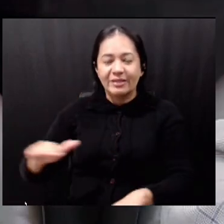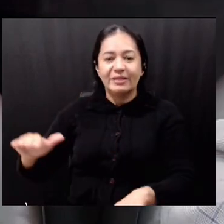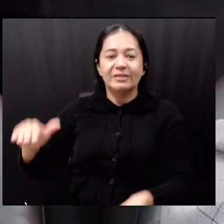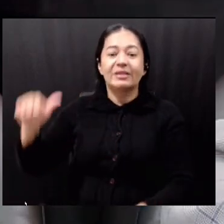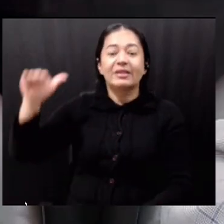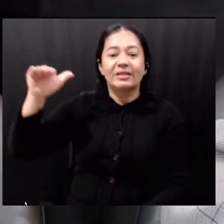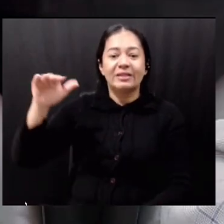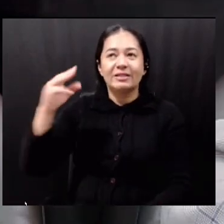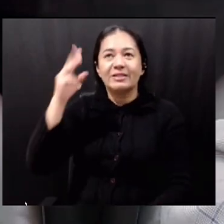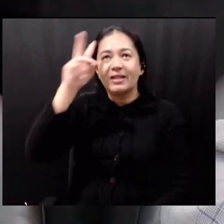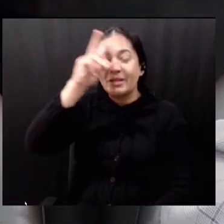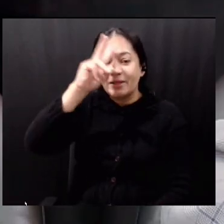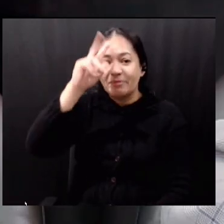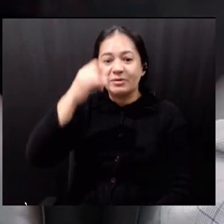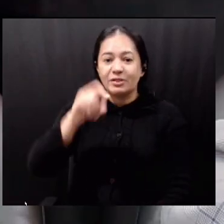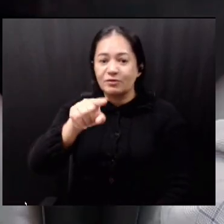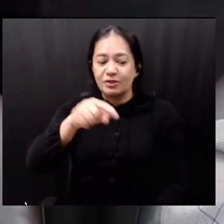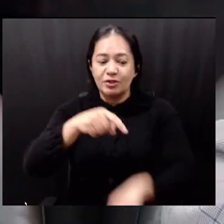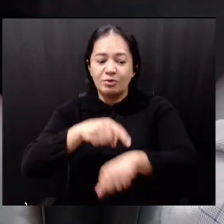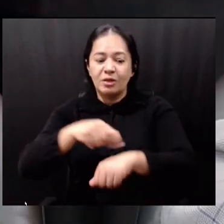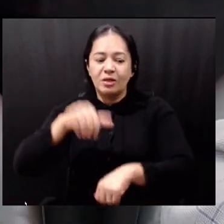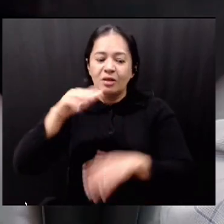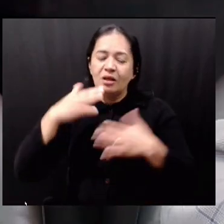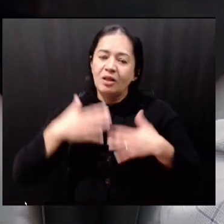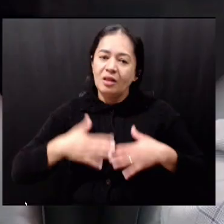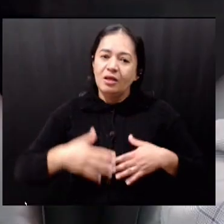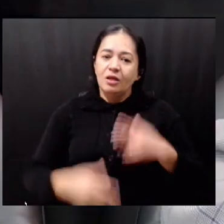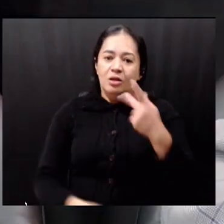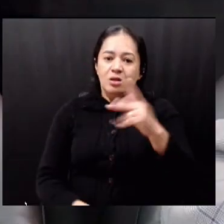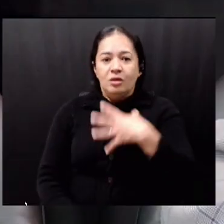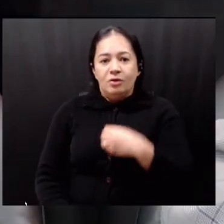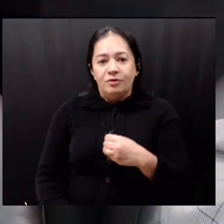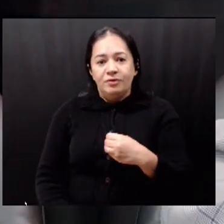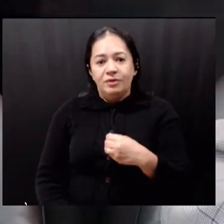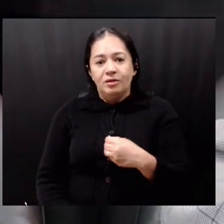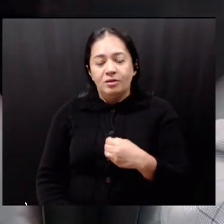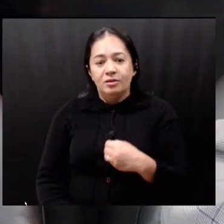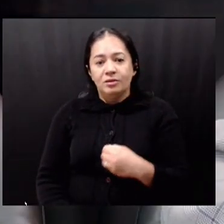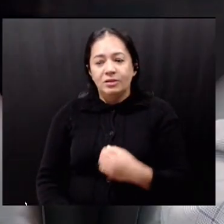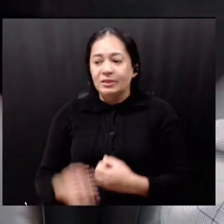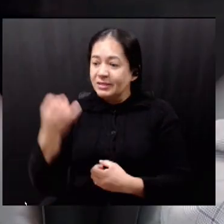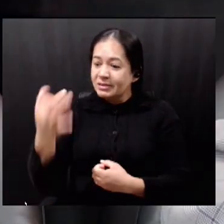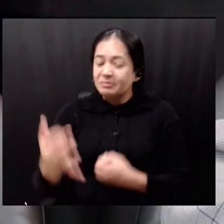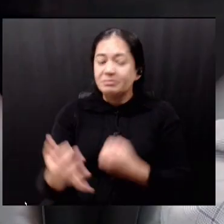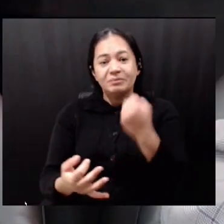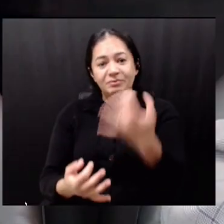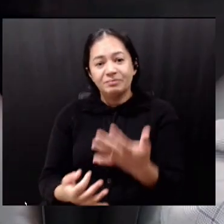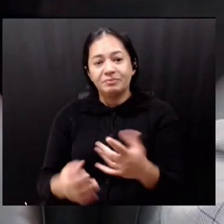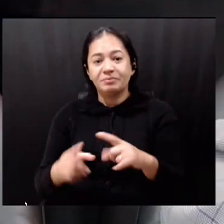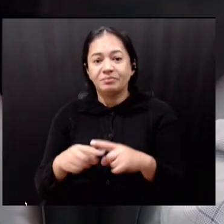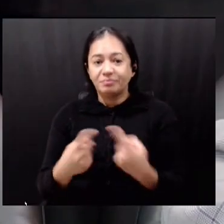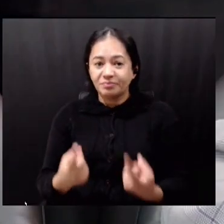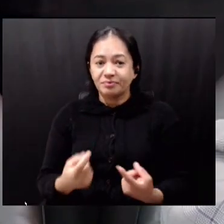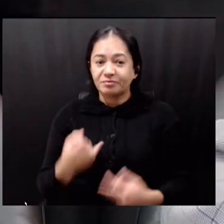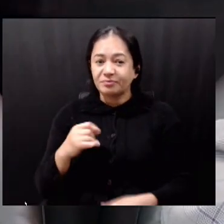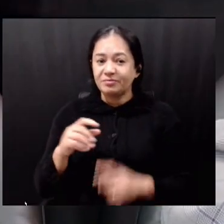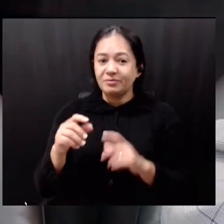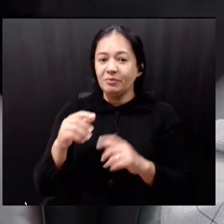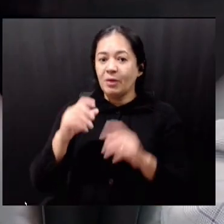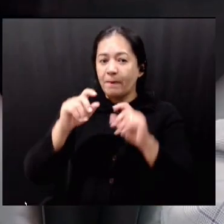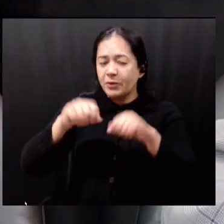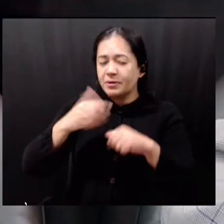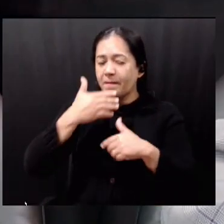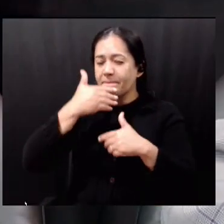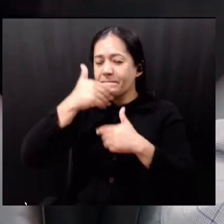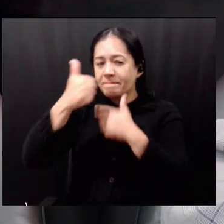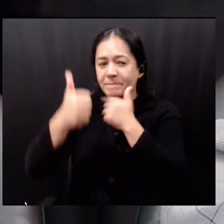momento que você já tá mais tranquilo, que seu filho tá no celular, conta, é muito bom. Mas se você puder melhorar a qualidade disso, também